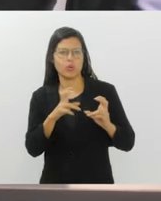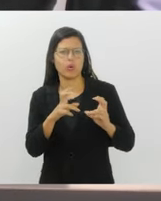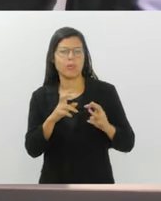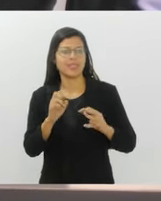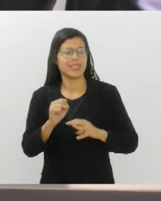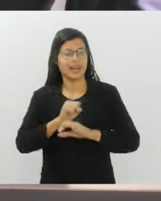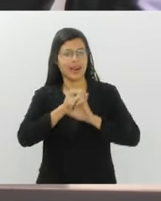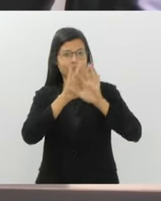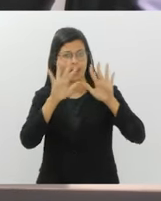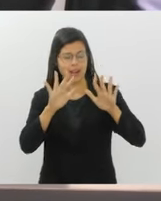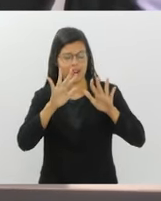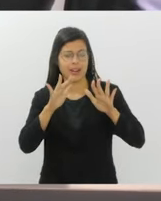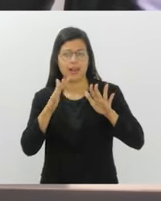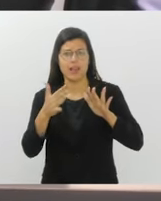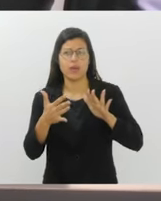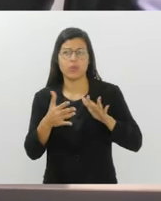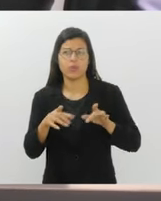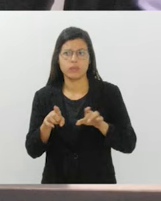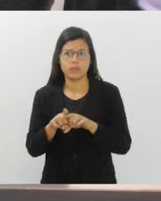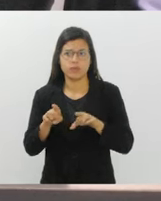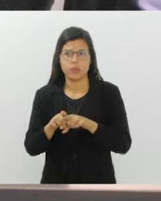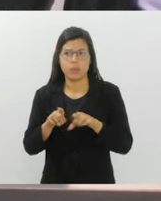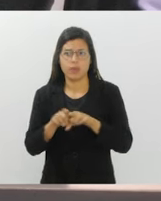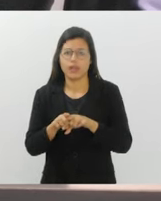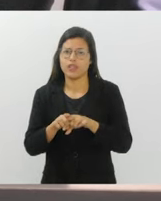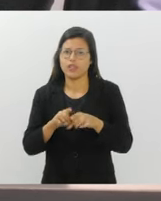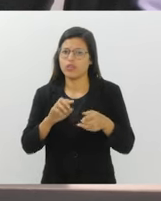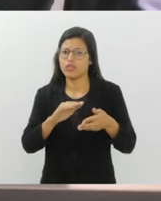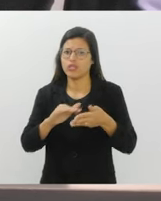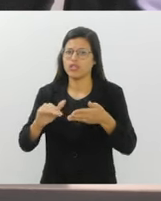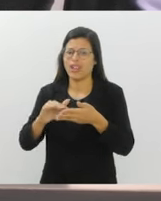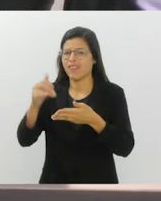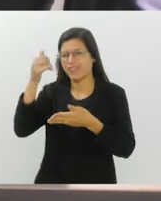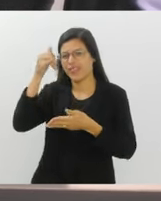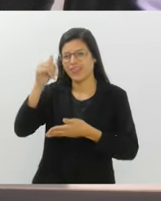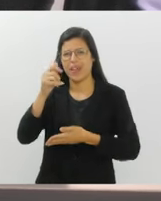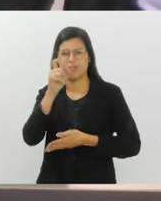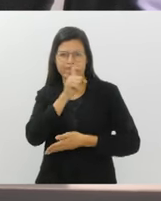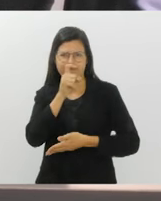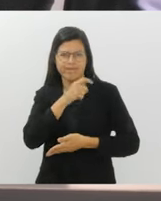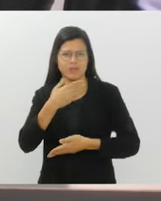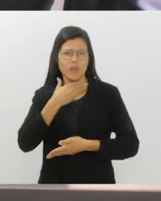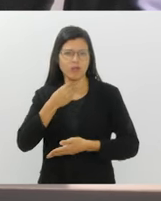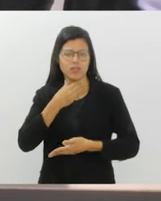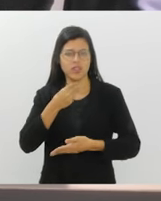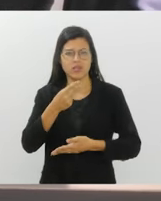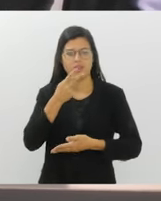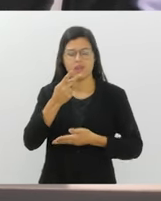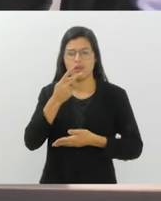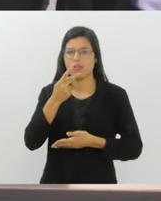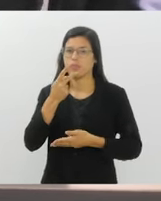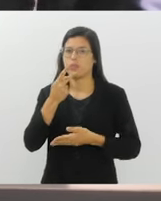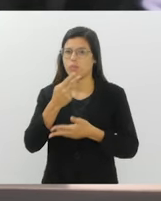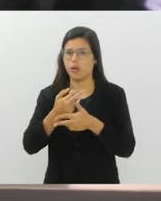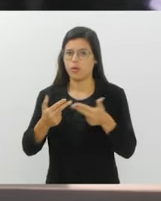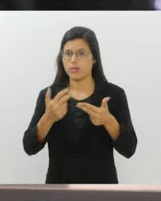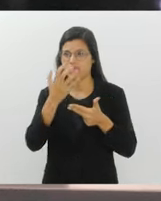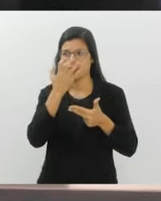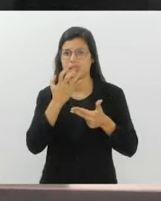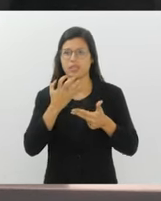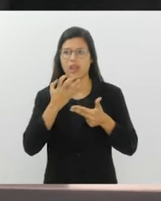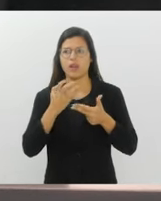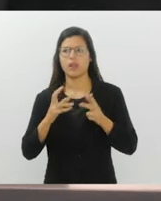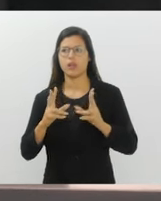aqui e tirar qualquer tipo de hipocrisia, porque nós estamos falando de algo muito sério, que é o transporte da nossa